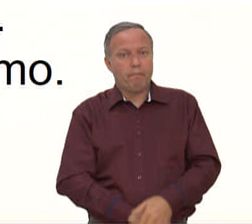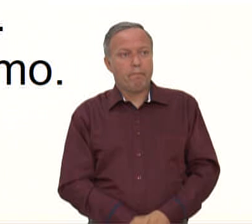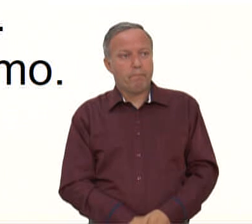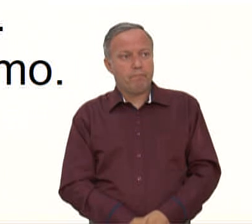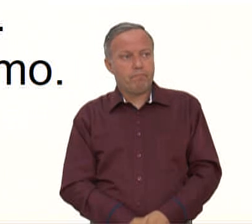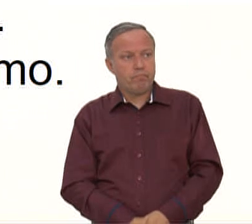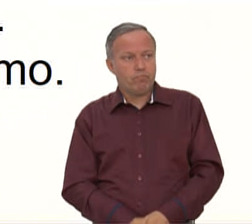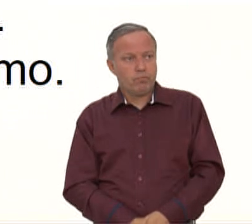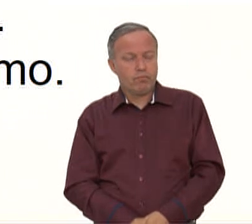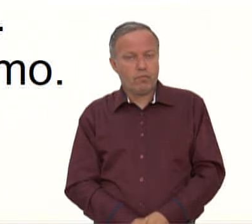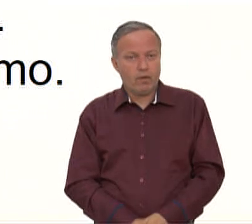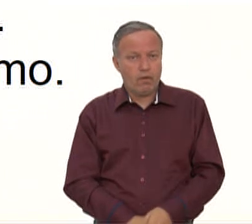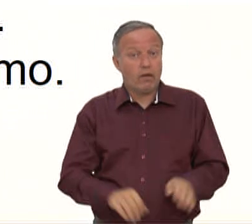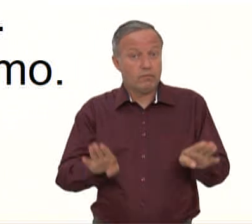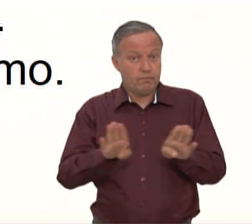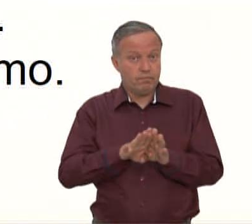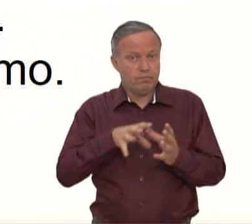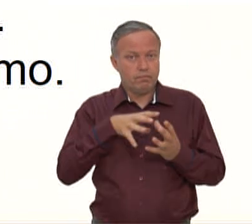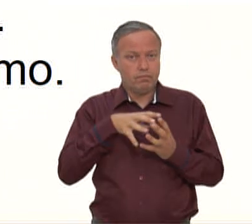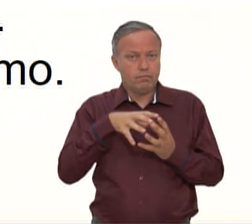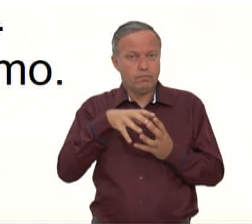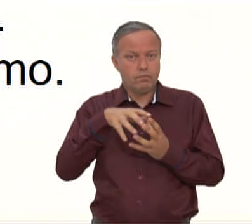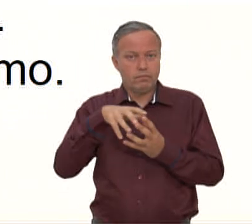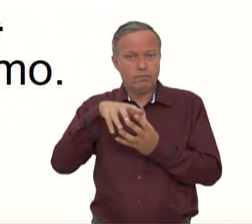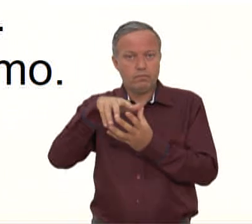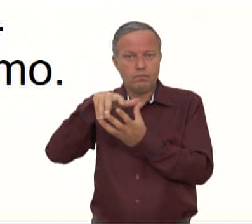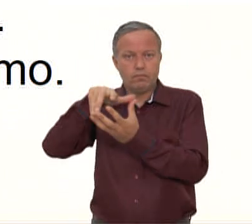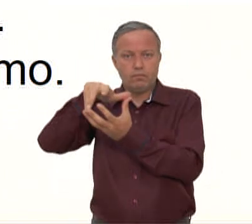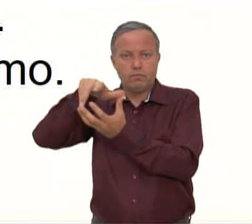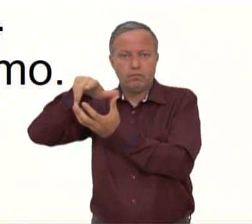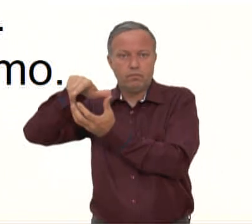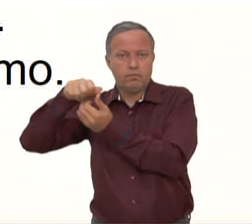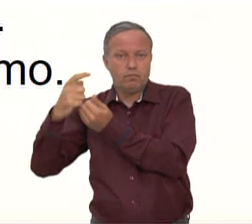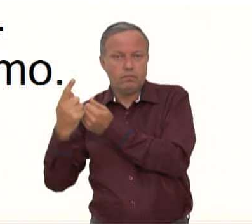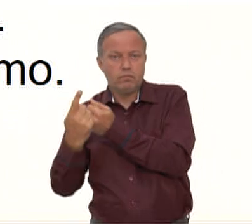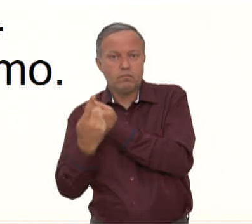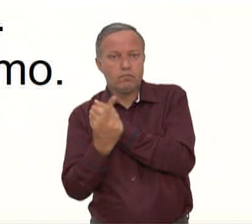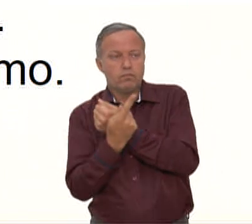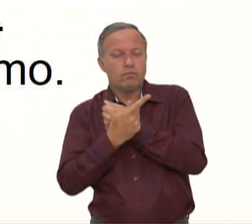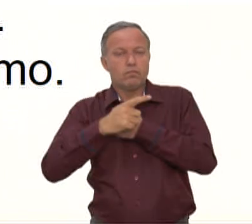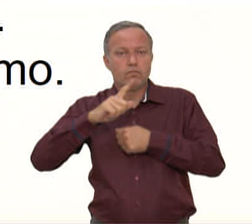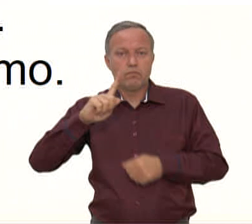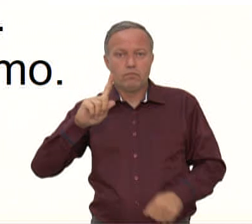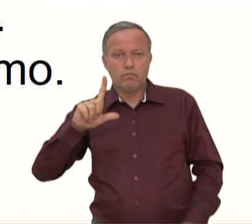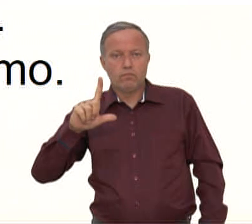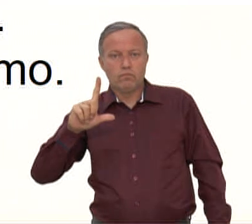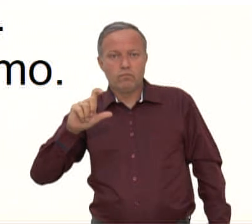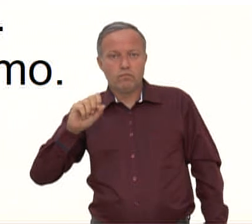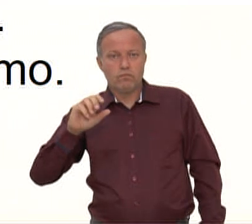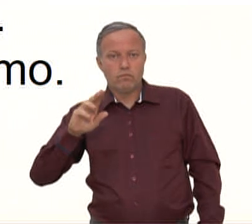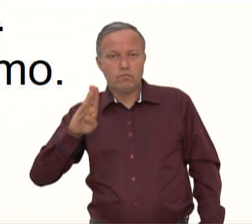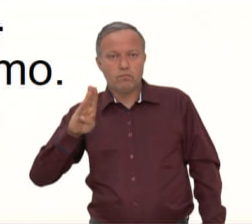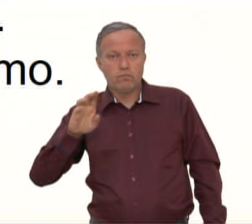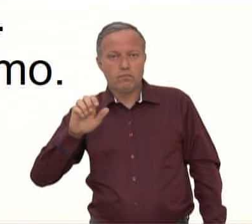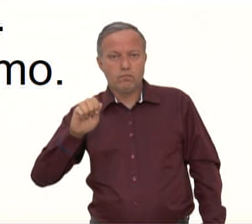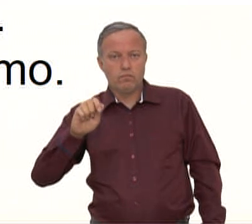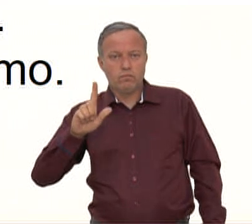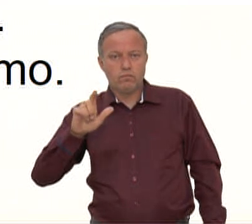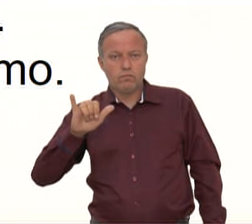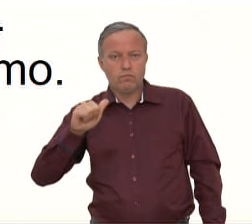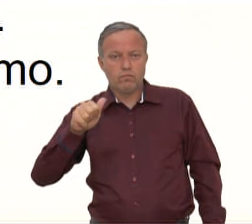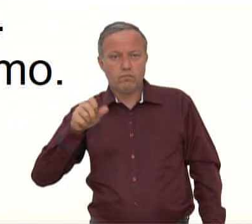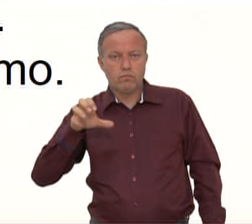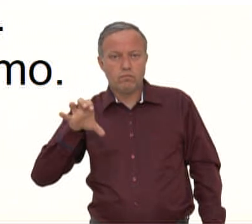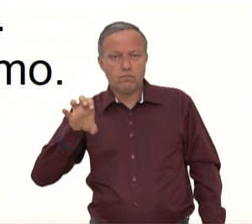interessante é que a globalização, como principal característica dessa nova ordem mundial, ela não alcança a todos, né? Por isso que ela